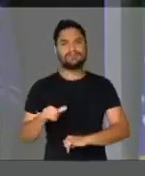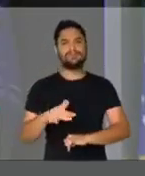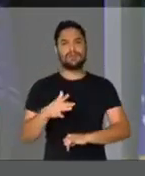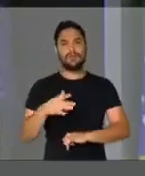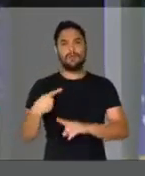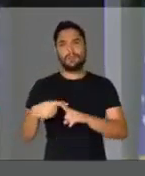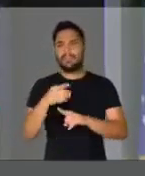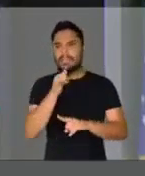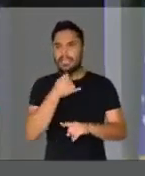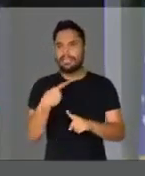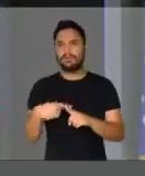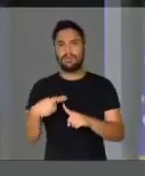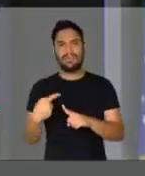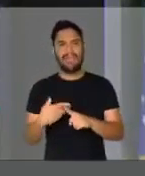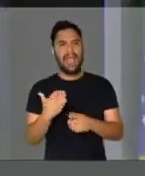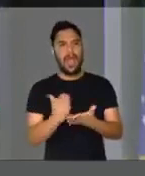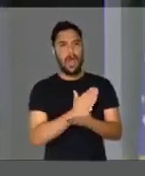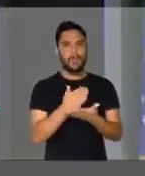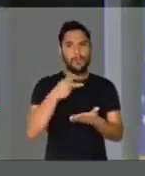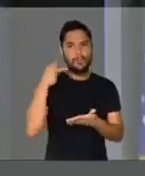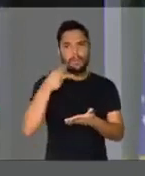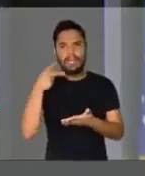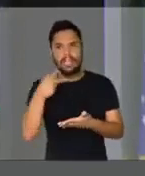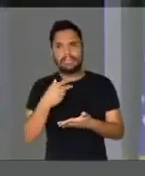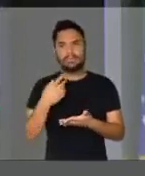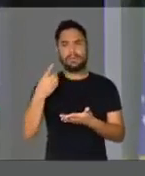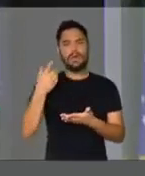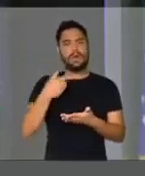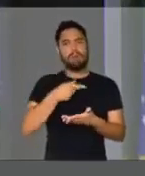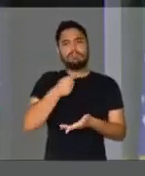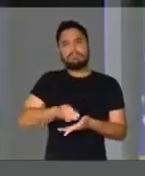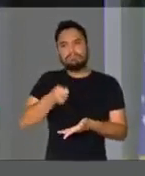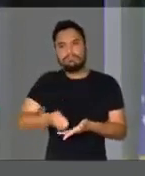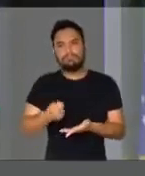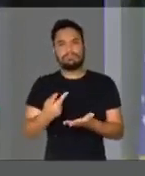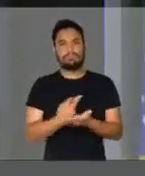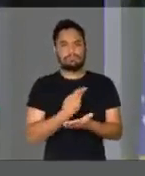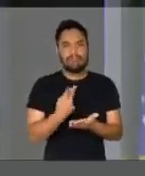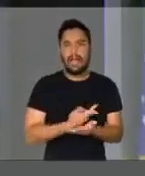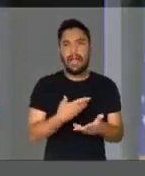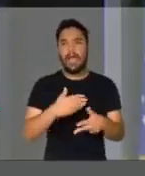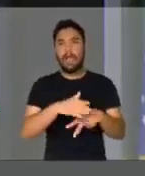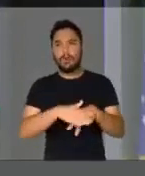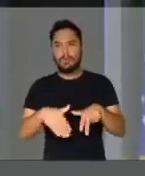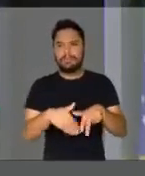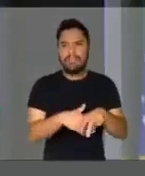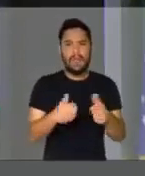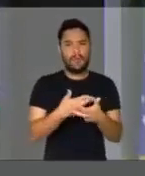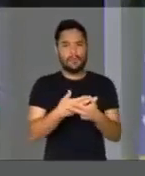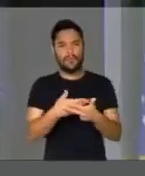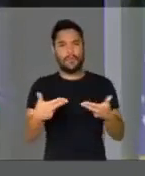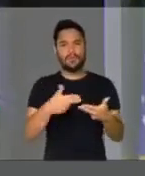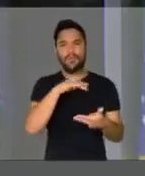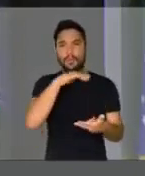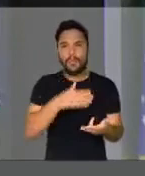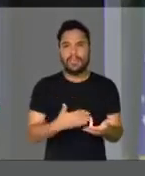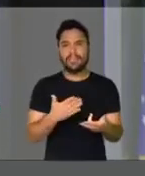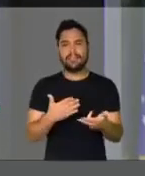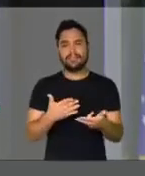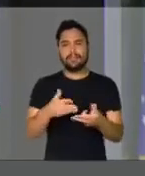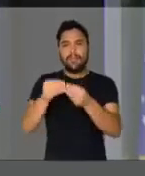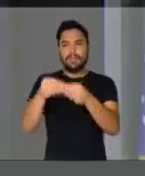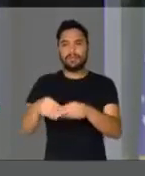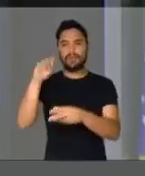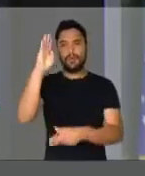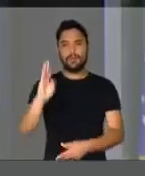ideologias extremistas, pelas vaidades, pelos estelionatos governamentais, machucados por aqueles que mais deviam a alegria lhes